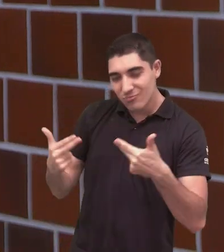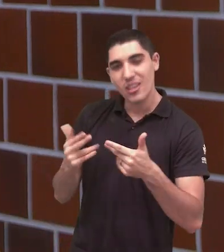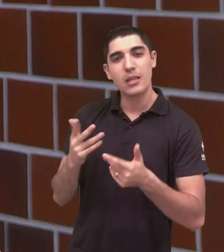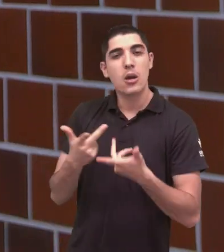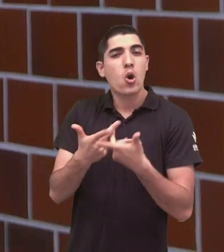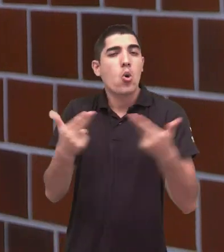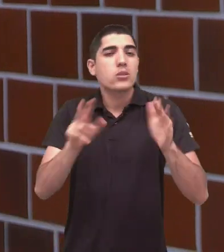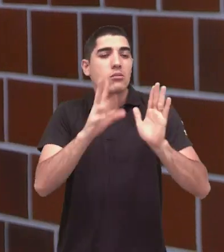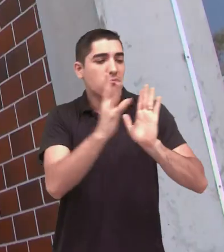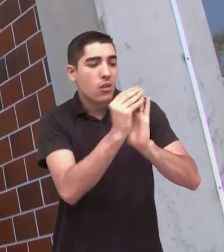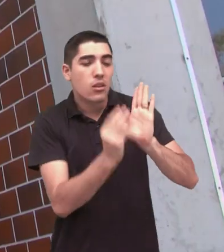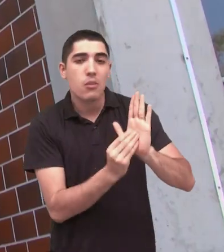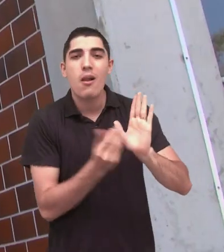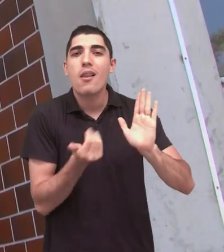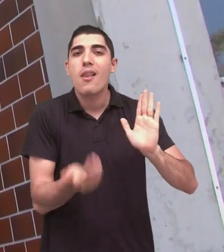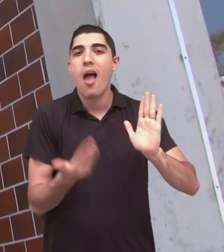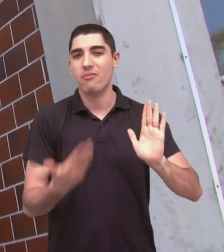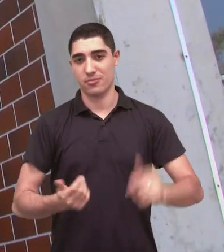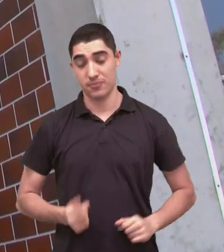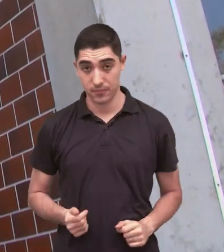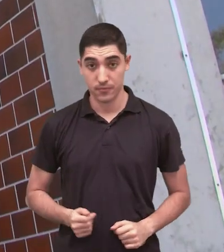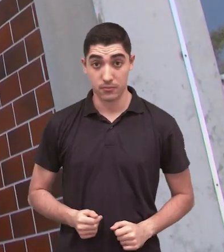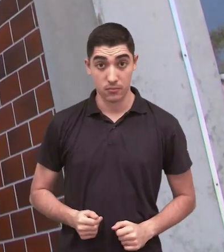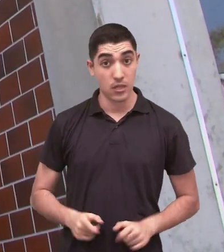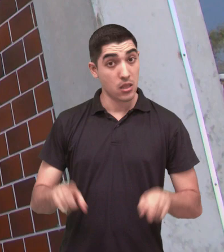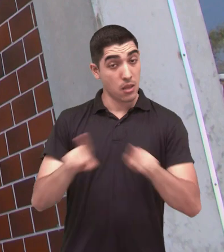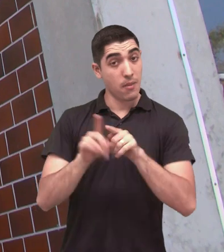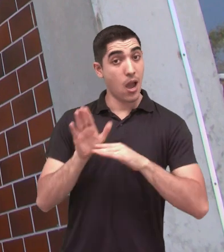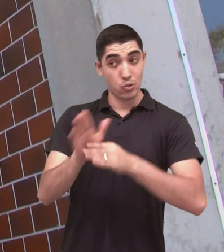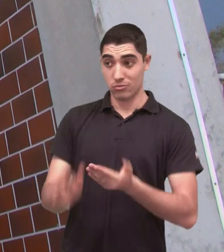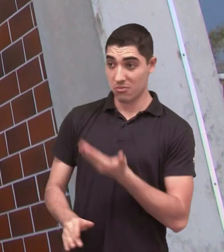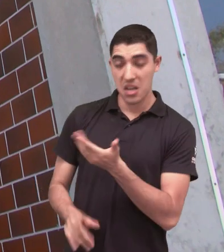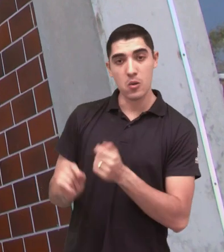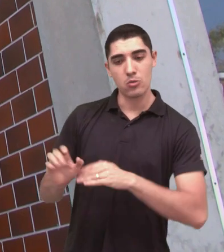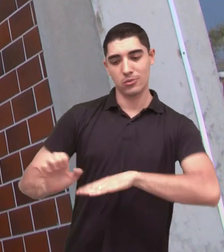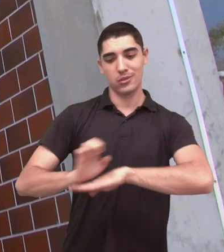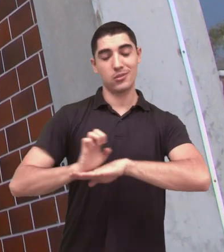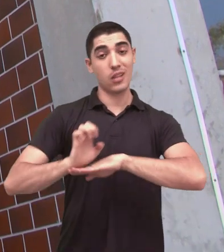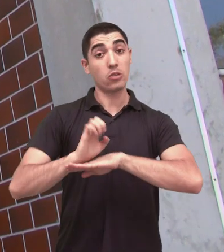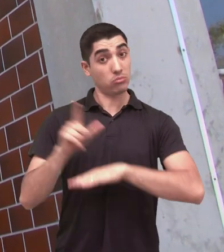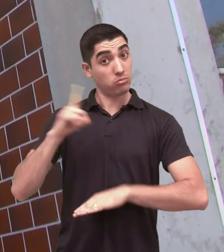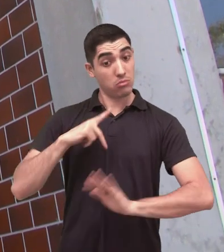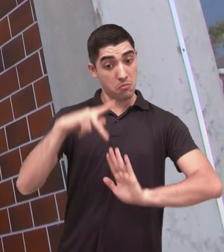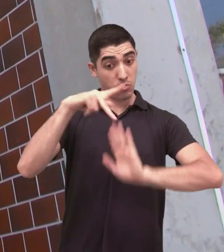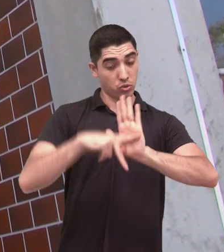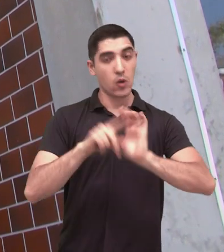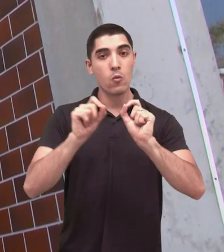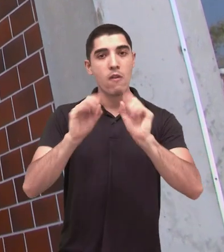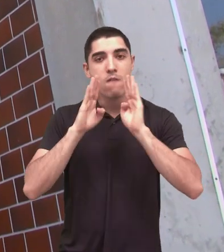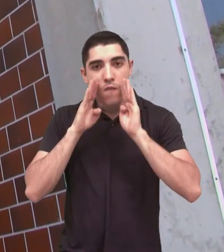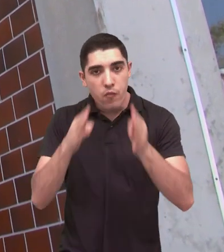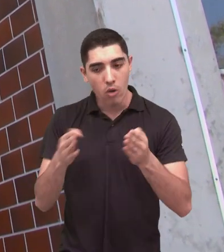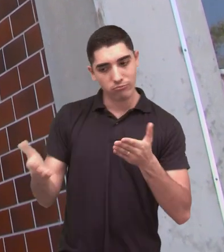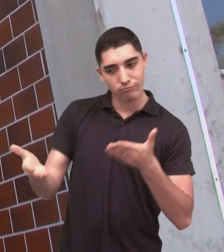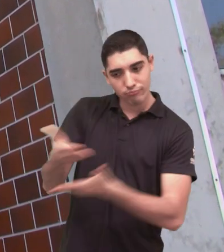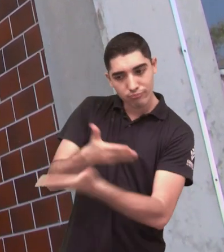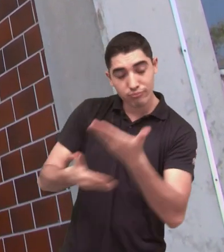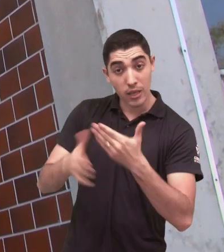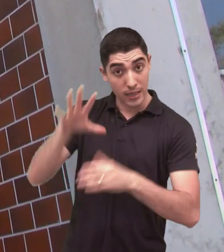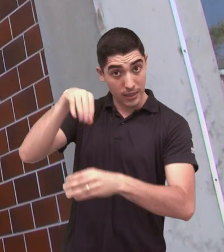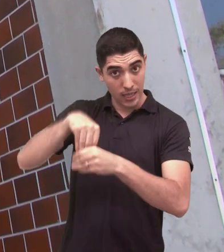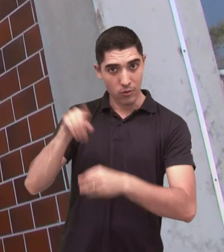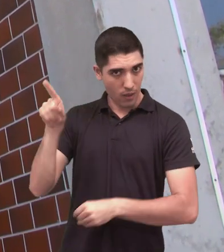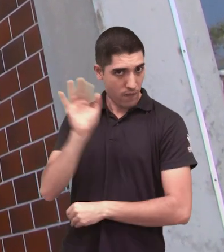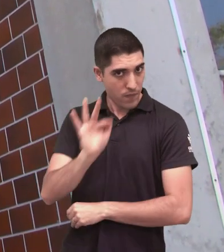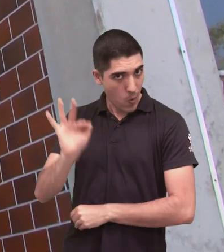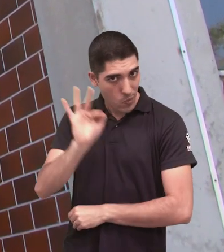tô nesse conteúdo mais leve. As redes também a ajudam no estágio, já que a estudante apresenta um programa sobre entretenimento